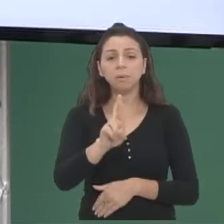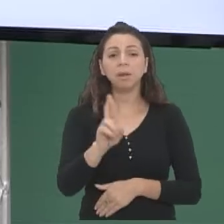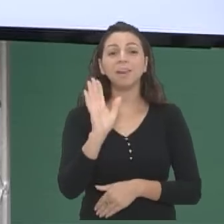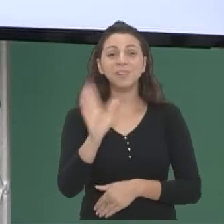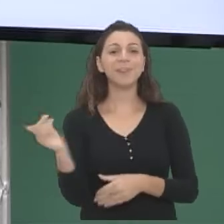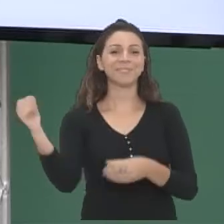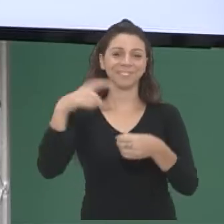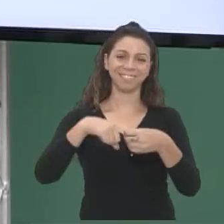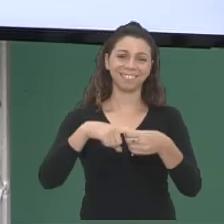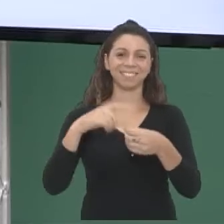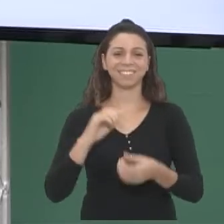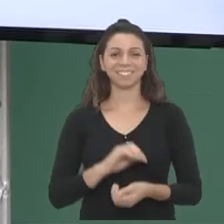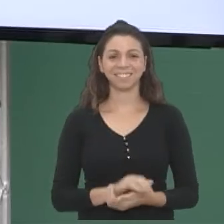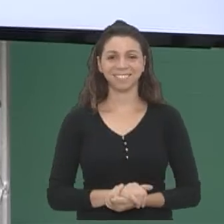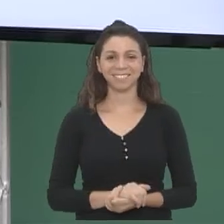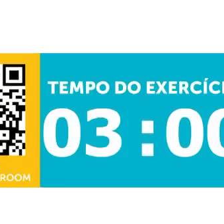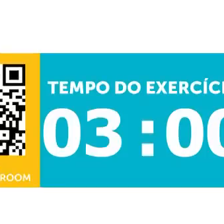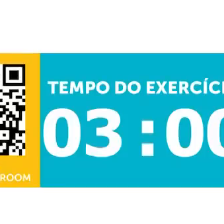a pouco a gente volta.